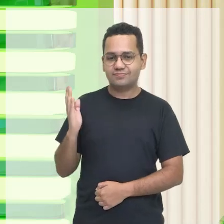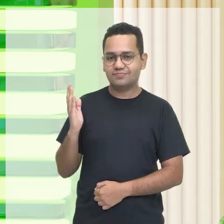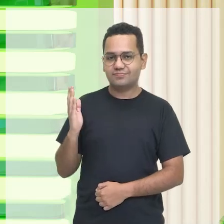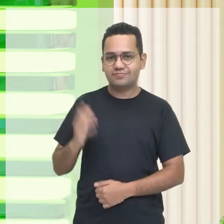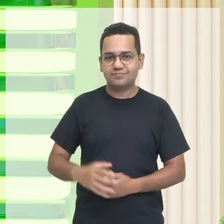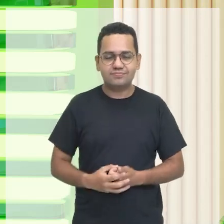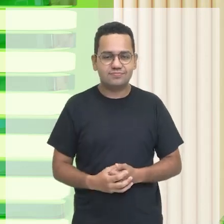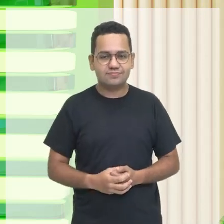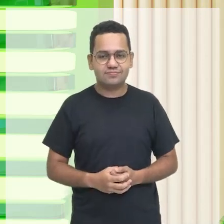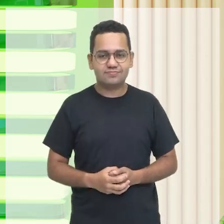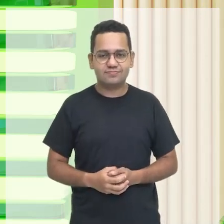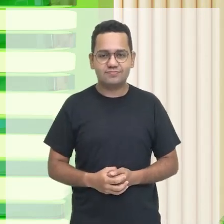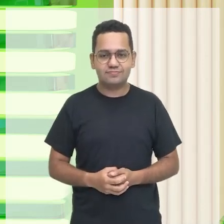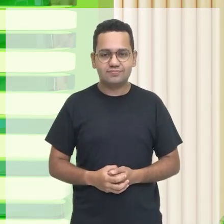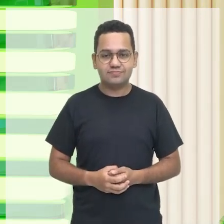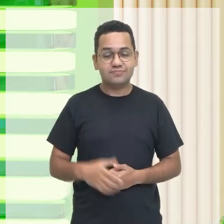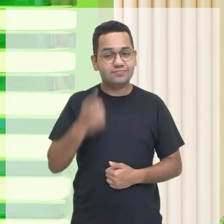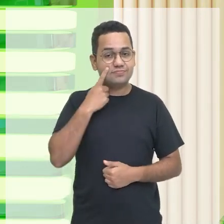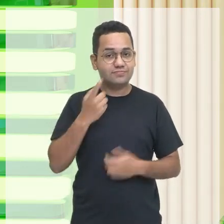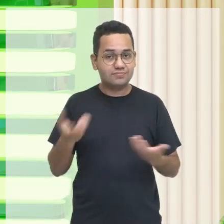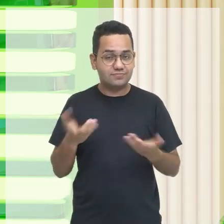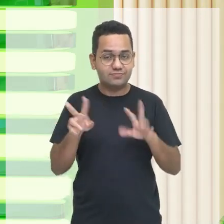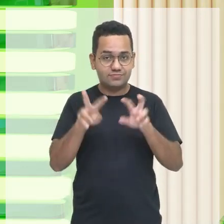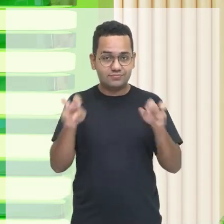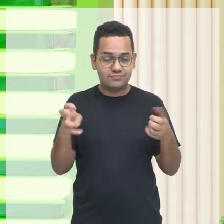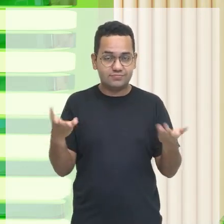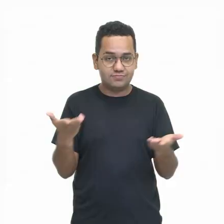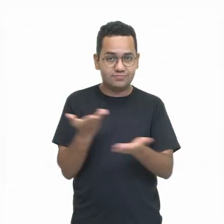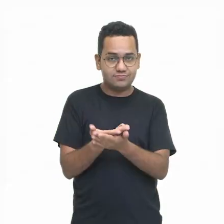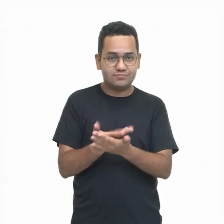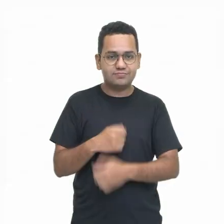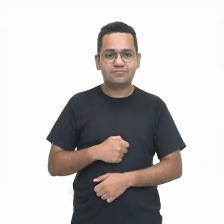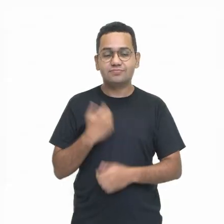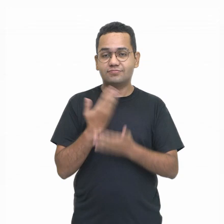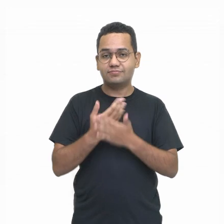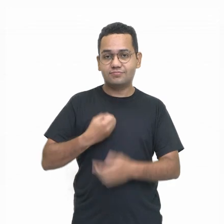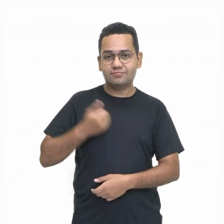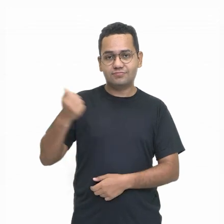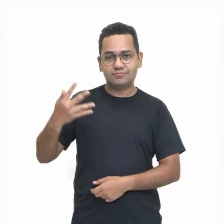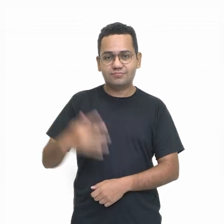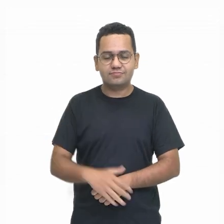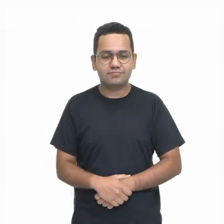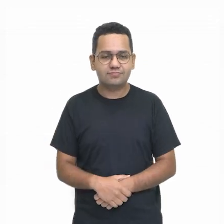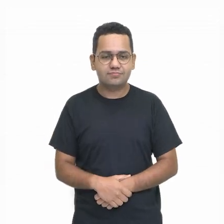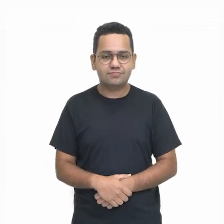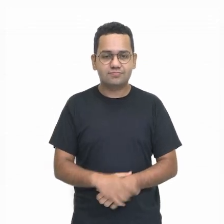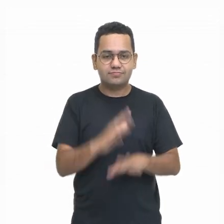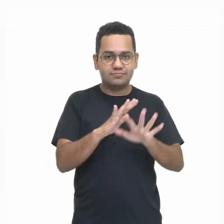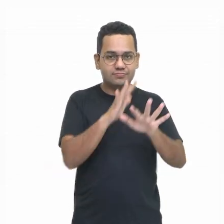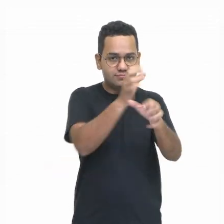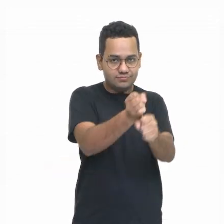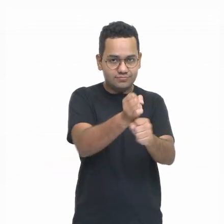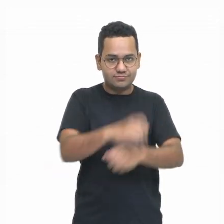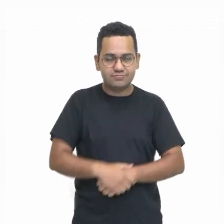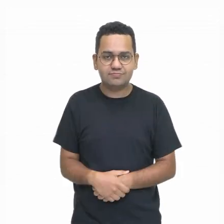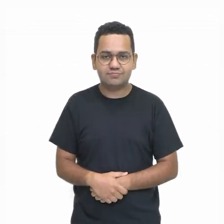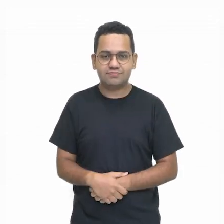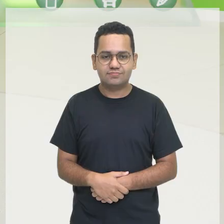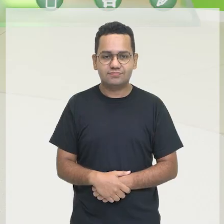Jardim e vamos ver aí o que temos na nossa aula 14. Vamos ver agora sobre a